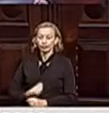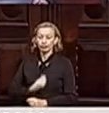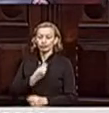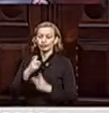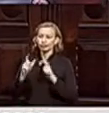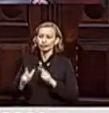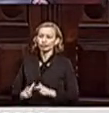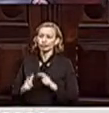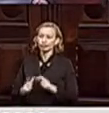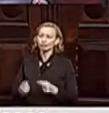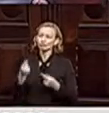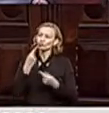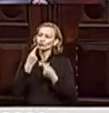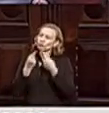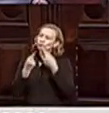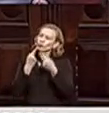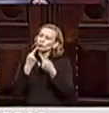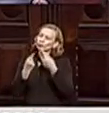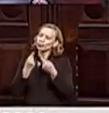debater